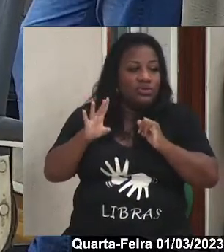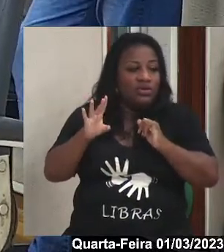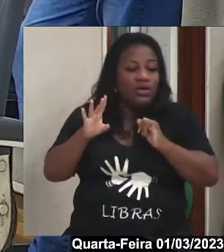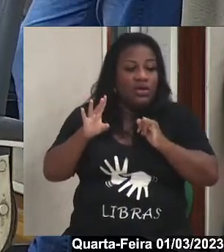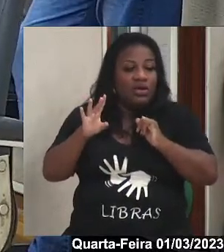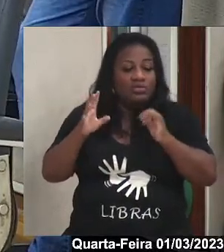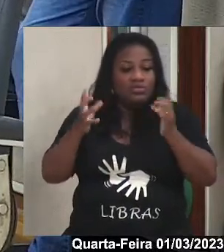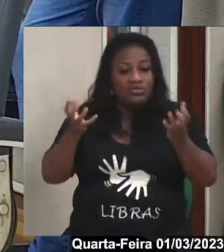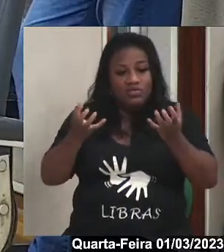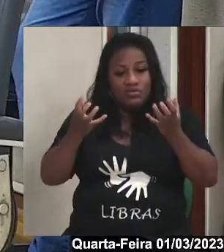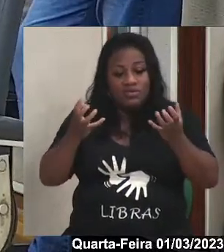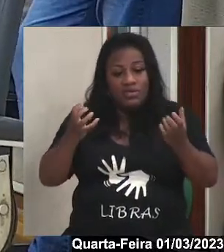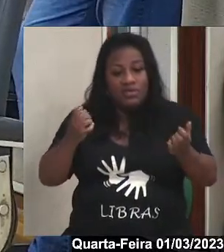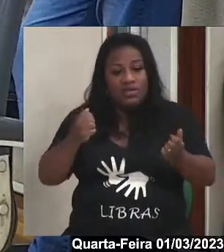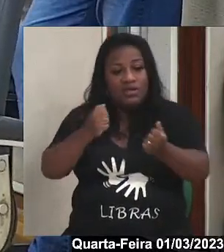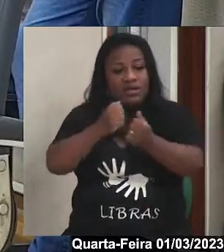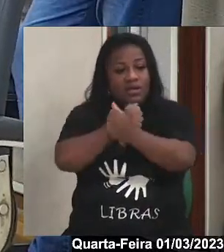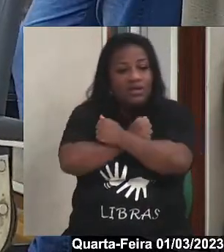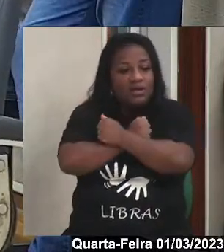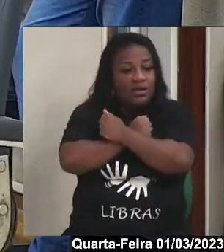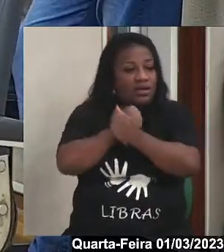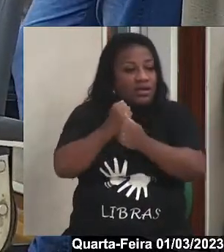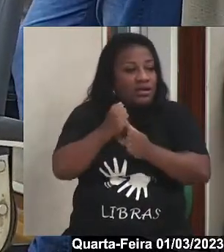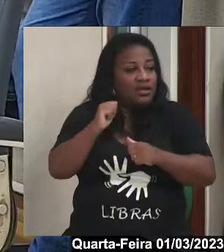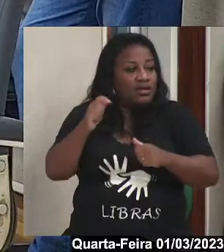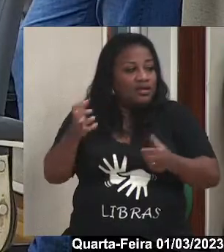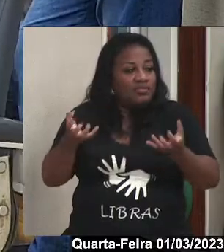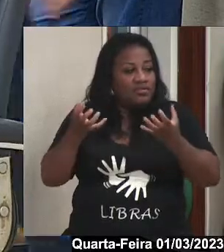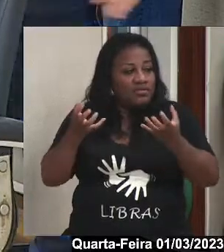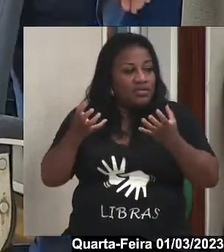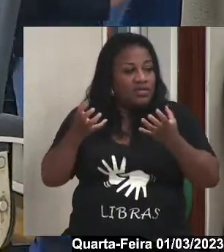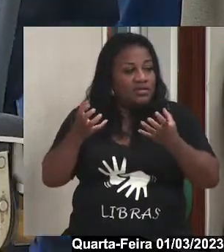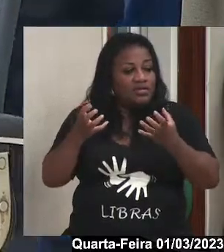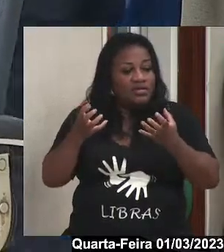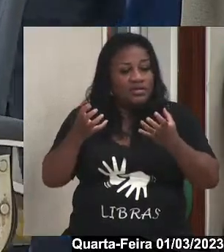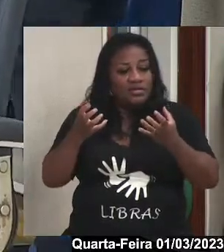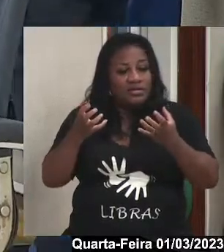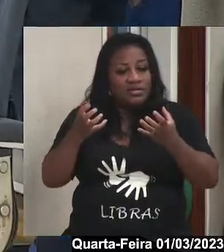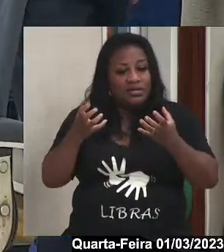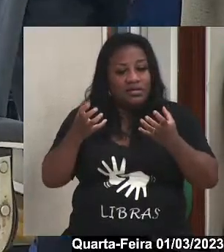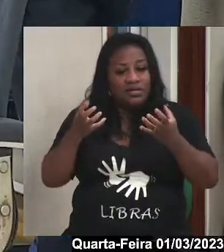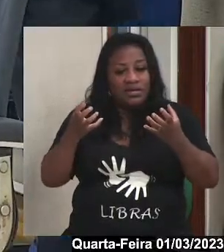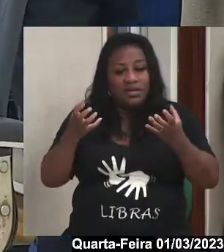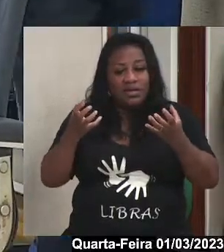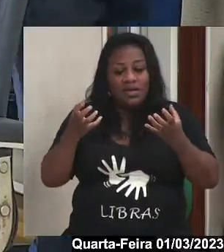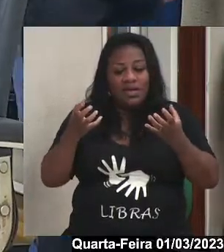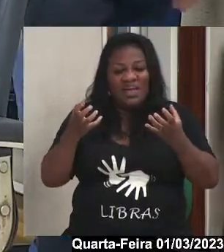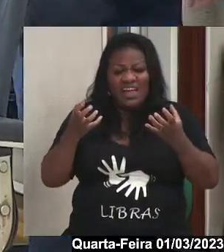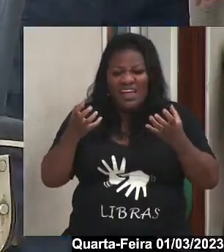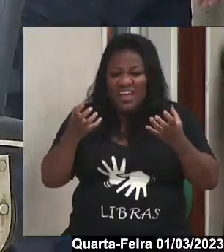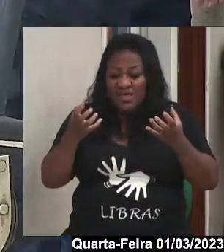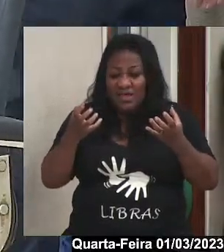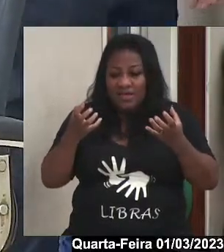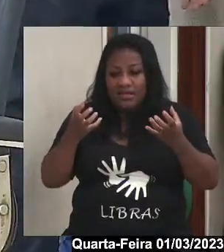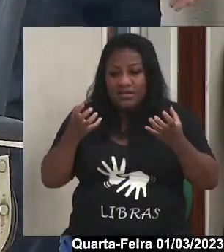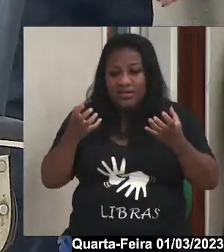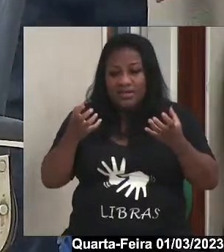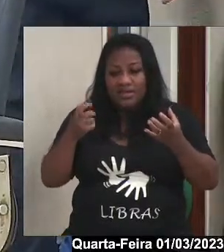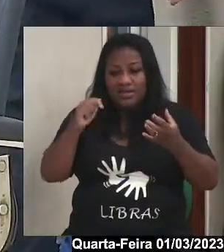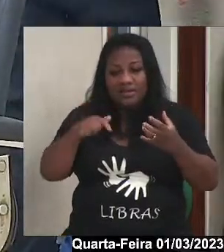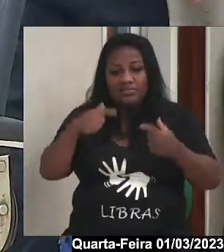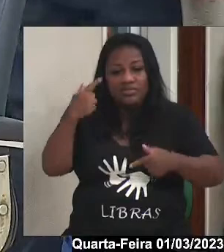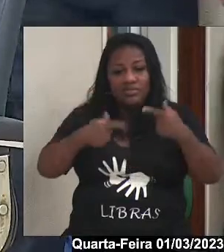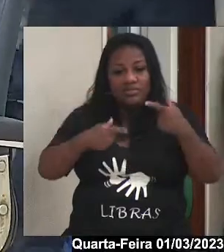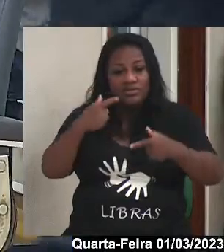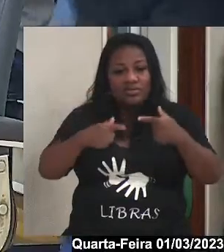quiserem abraçar o bolsonarismo, como parece que é o que vocês querem fazer, os senhores saem dessa casa, presidente. Porque aqui a gente precisa